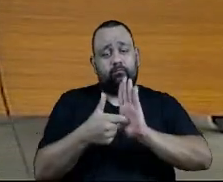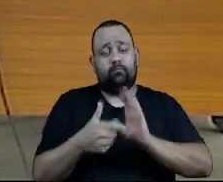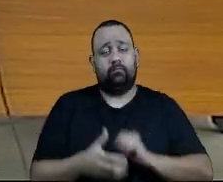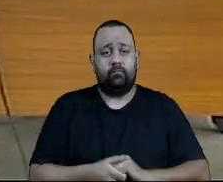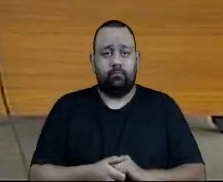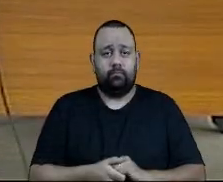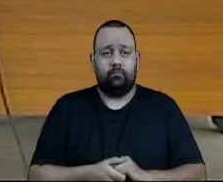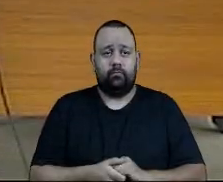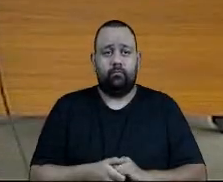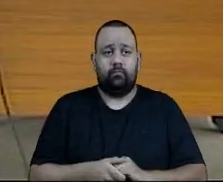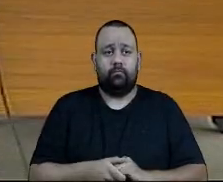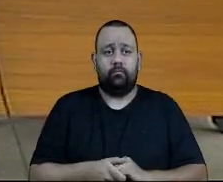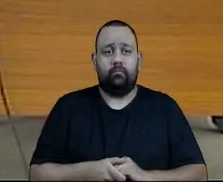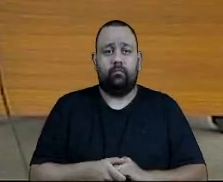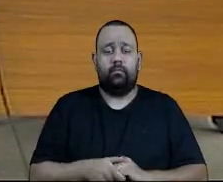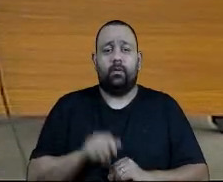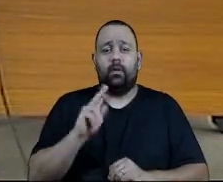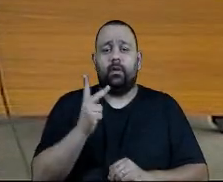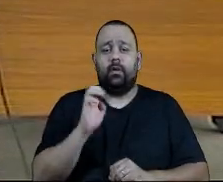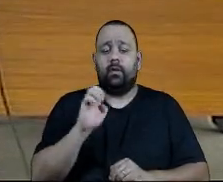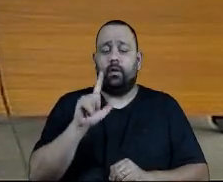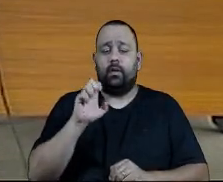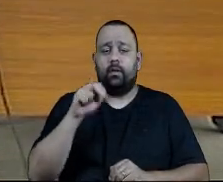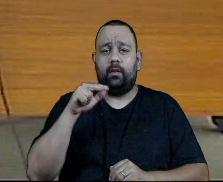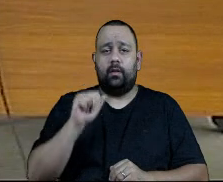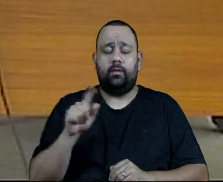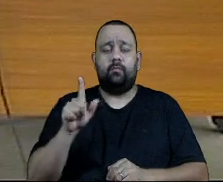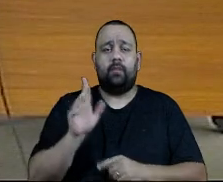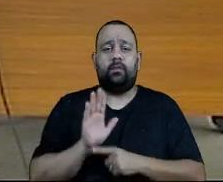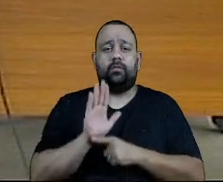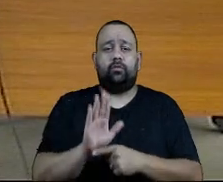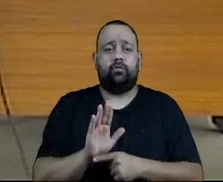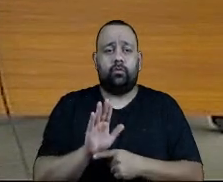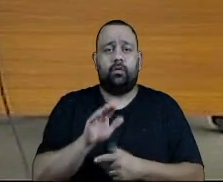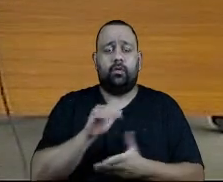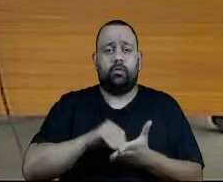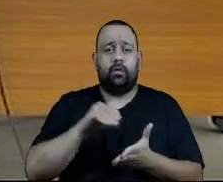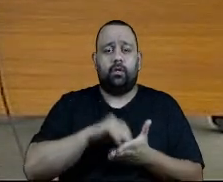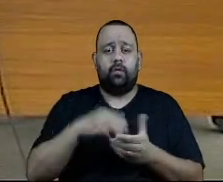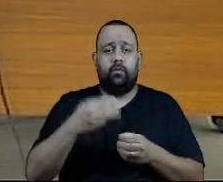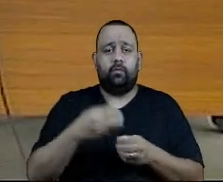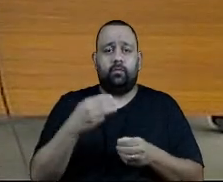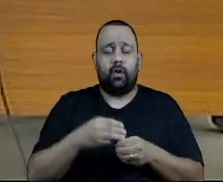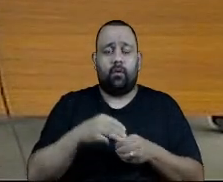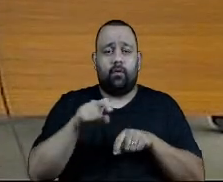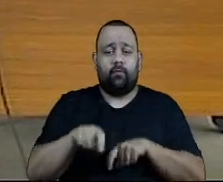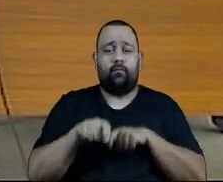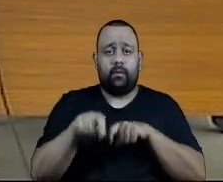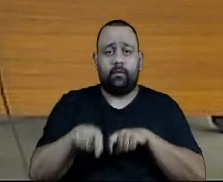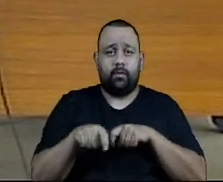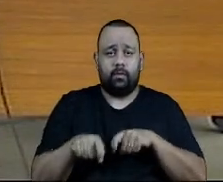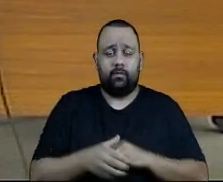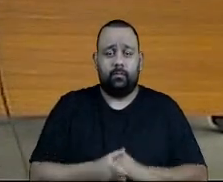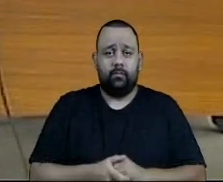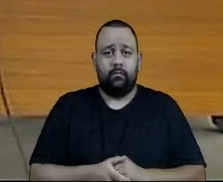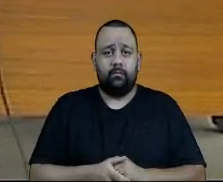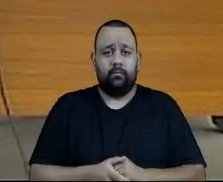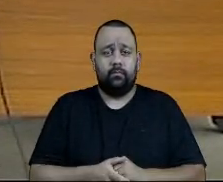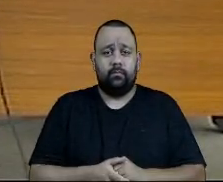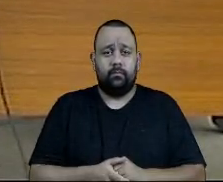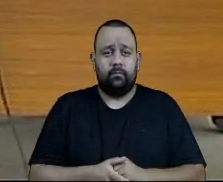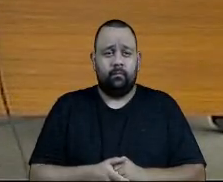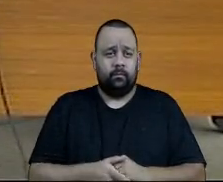as apresentações. A senhora Diana Helena Portolotti, assessora da Secretaria Municipal da Fazenda.